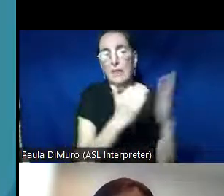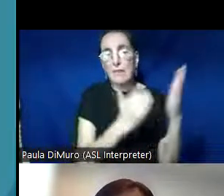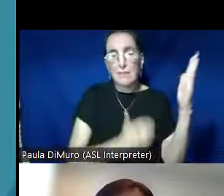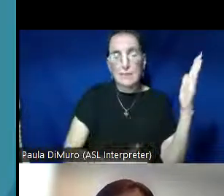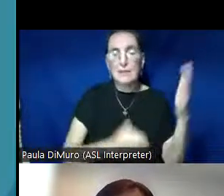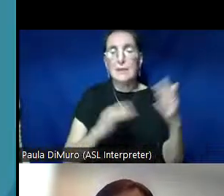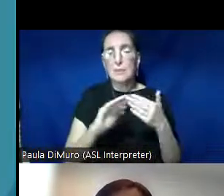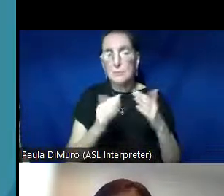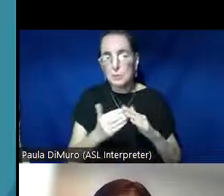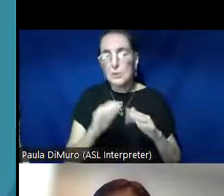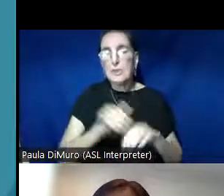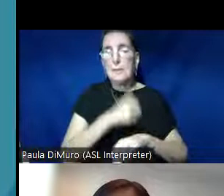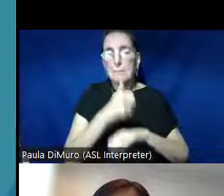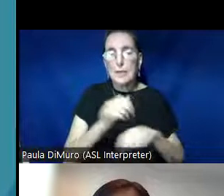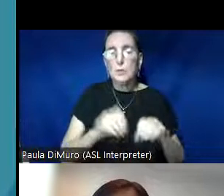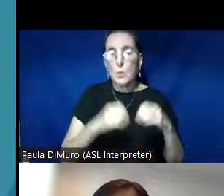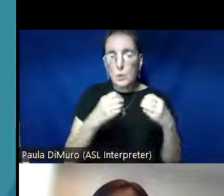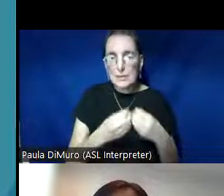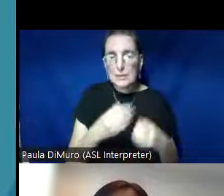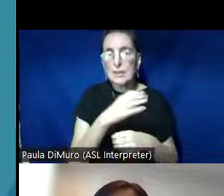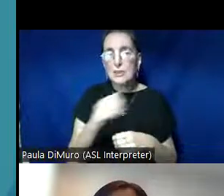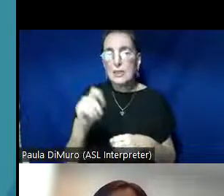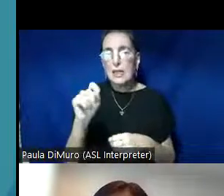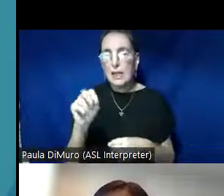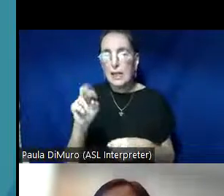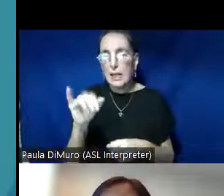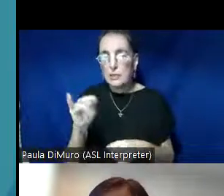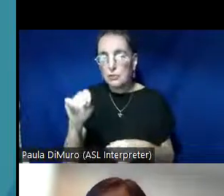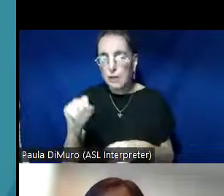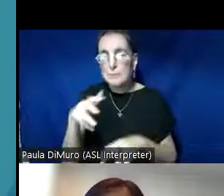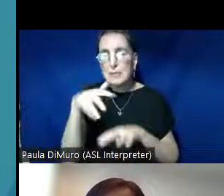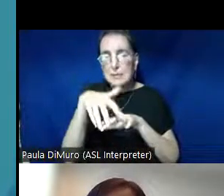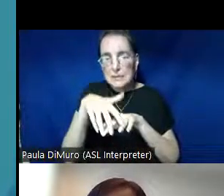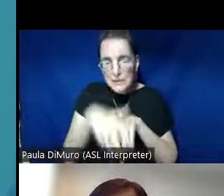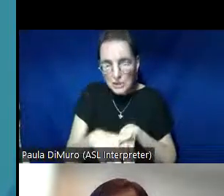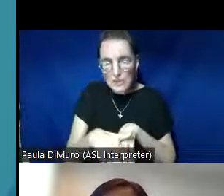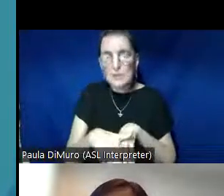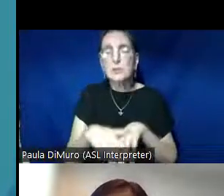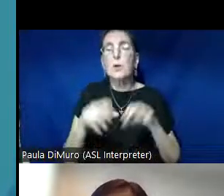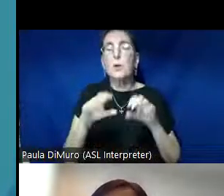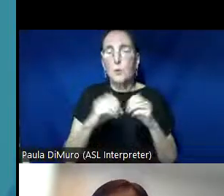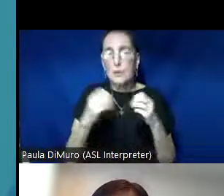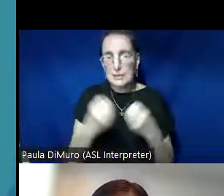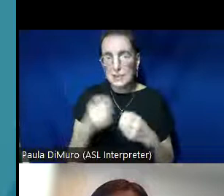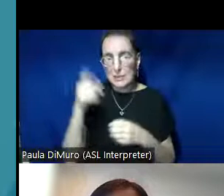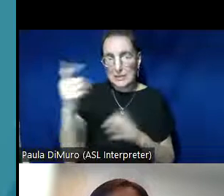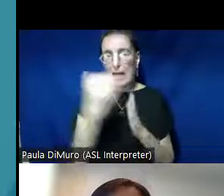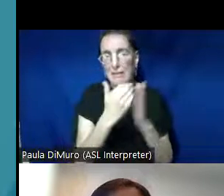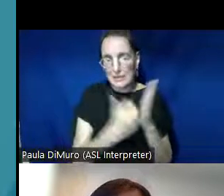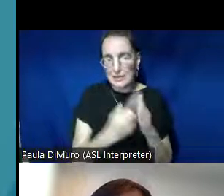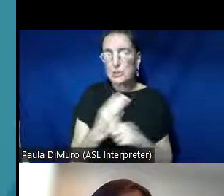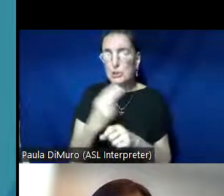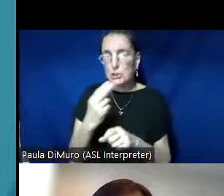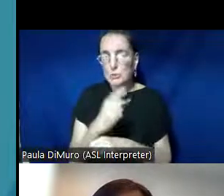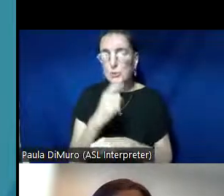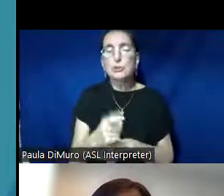projetos de envolvimento público. Que a lista é utilizada nos